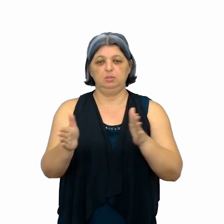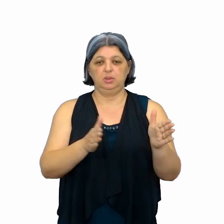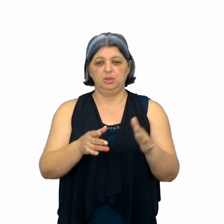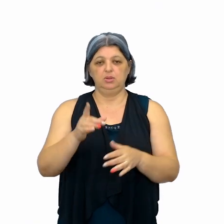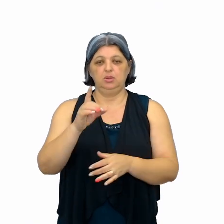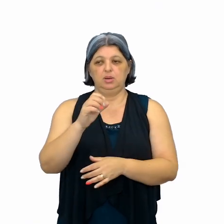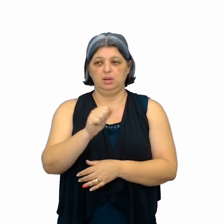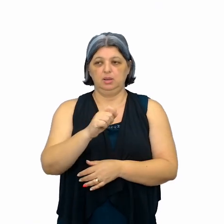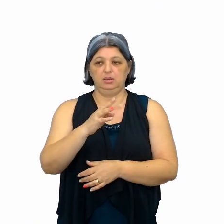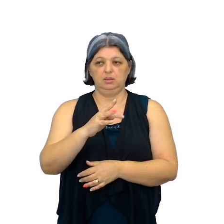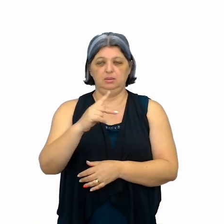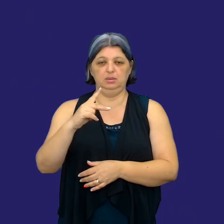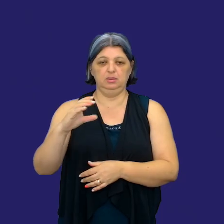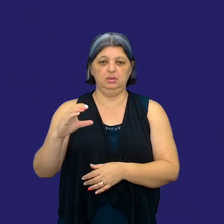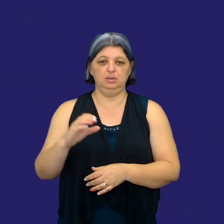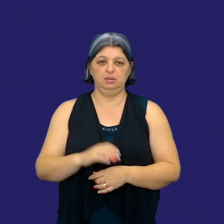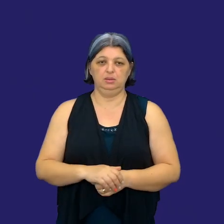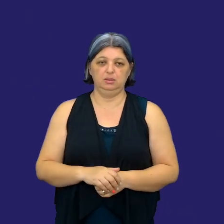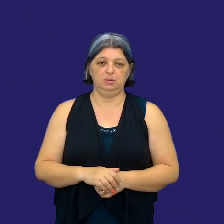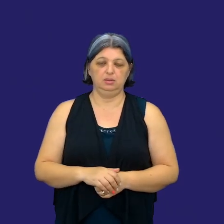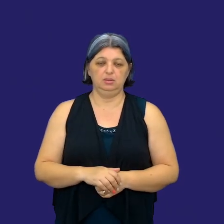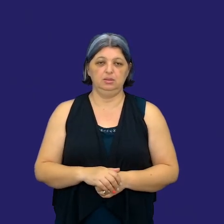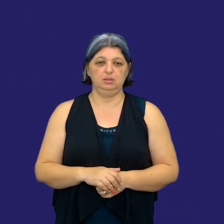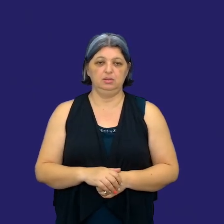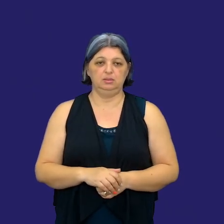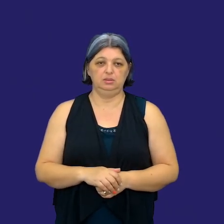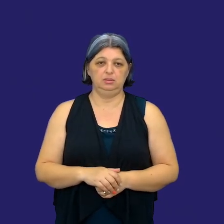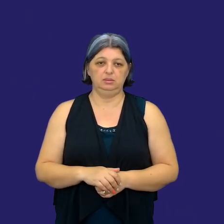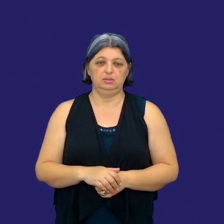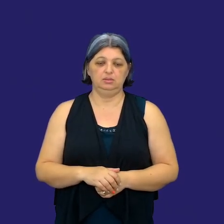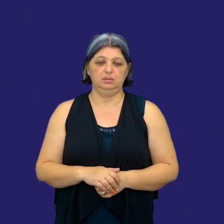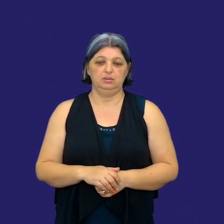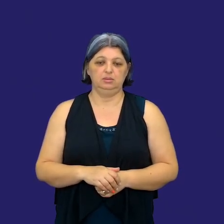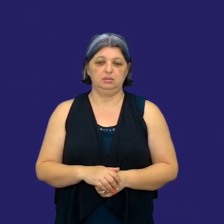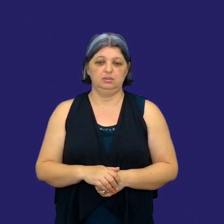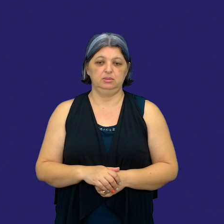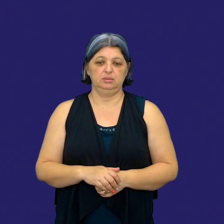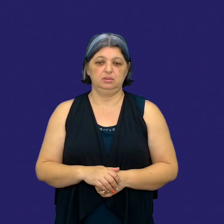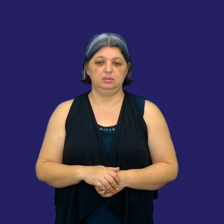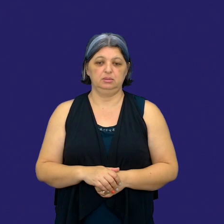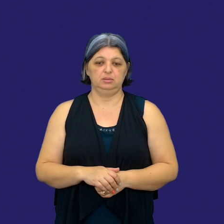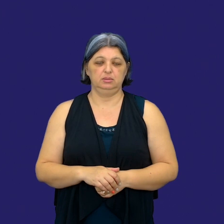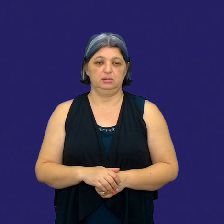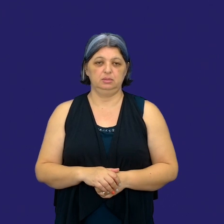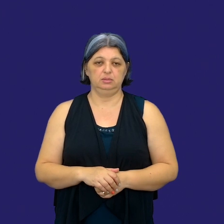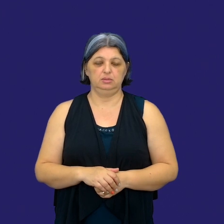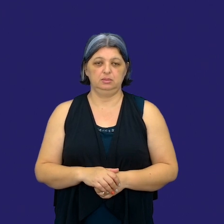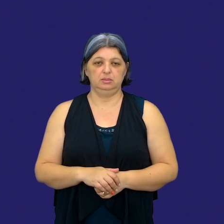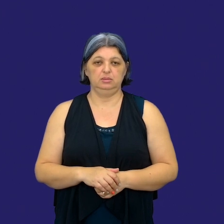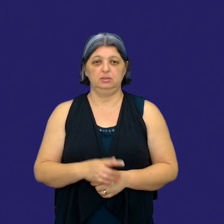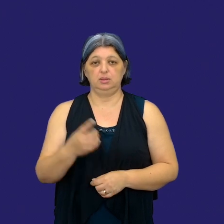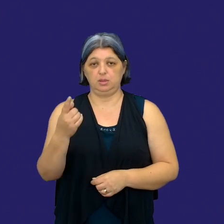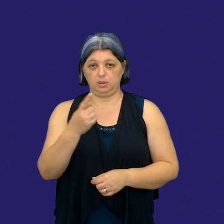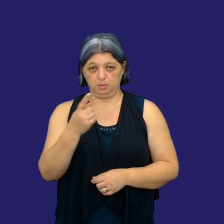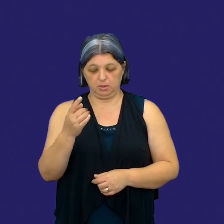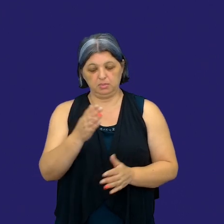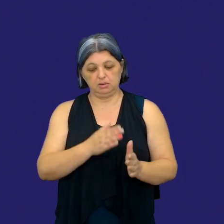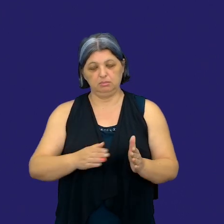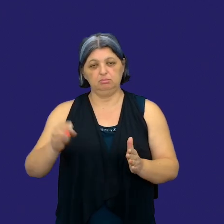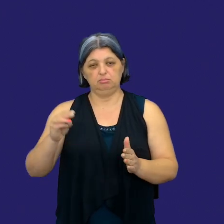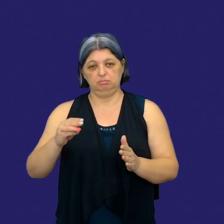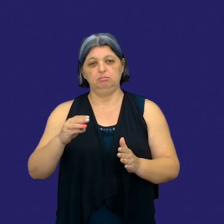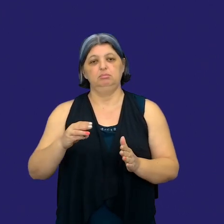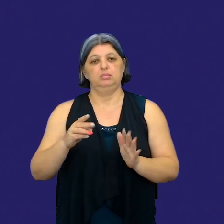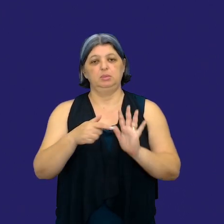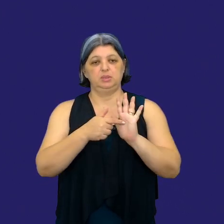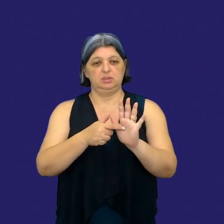ATPC. Vamos em frente? Próximo slide. Bom, no primeiro momento, então, apresentando a sequência didática